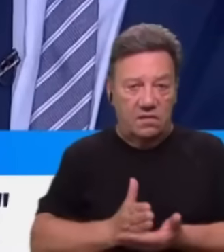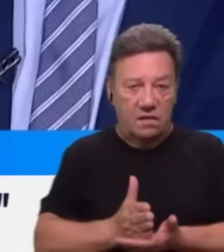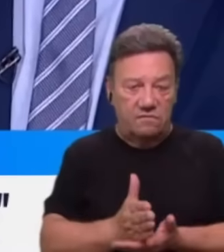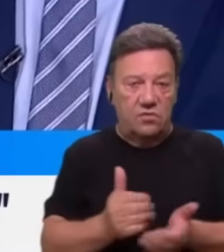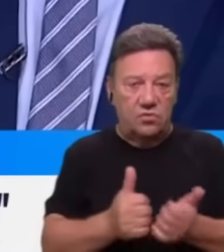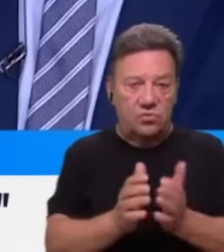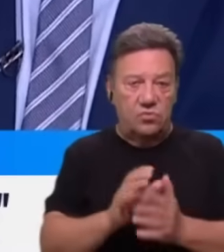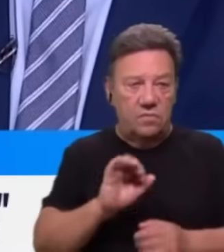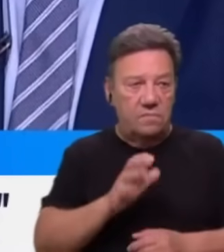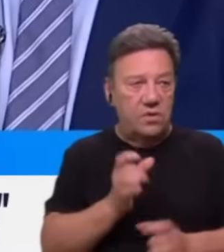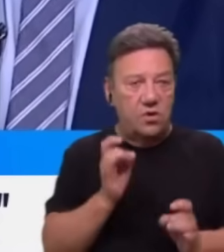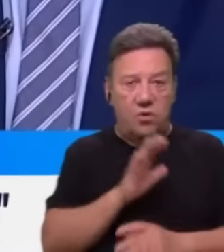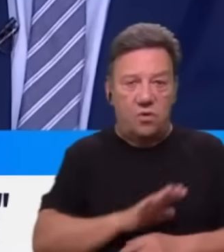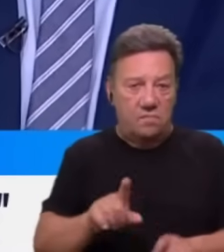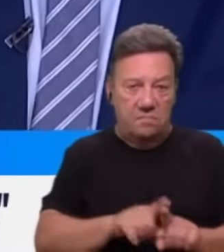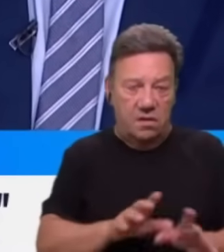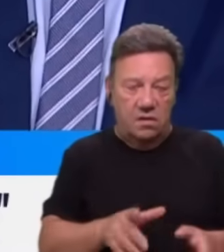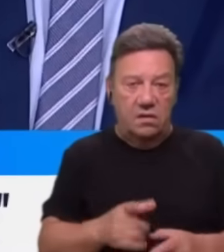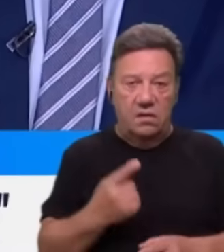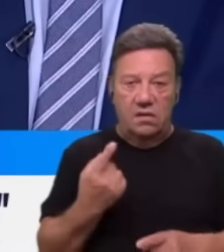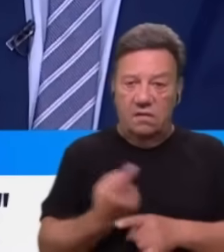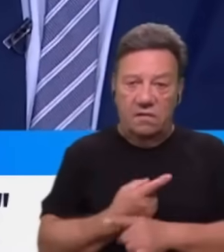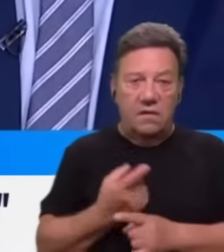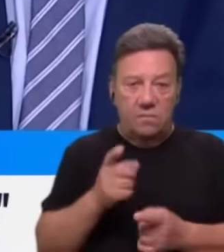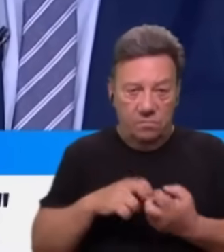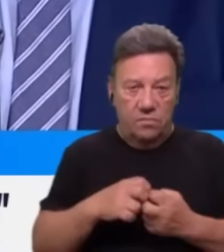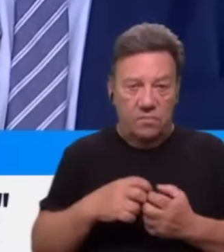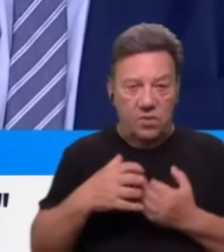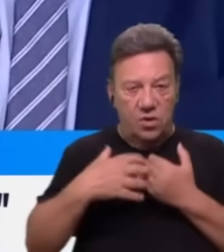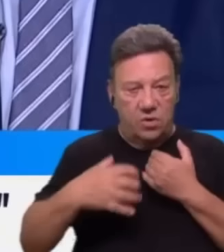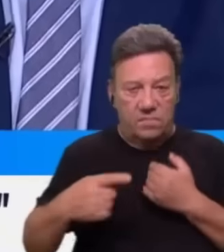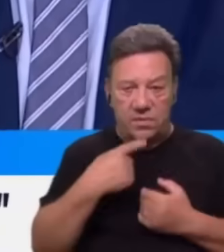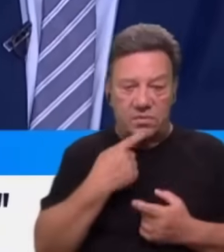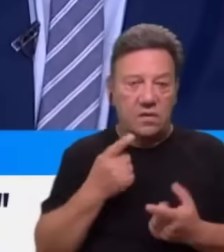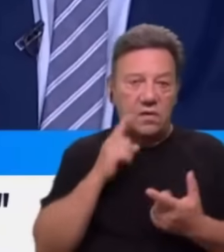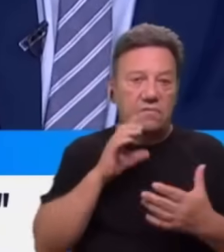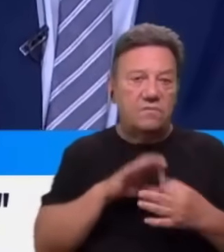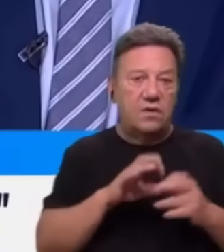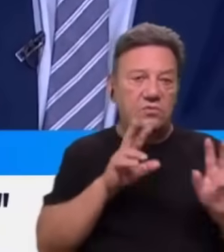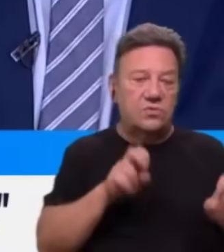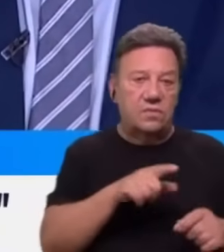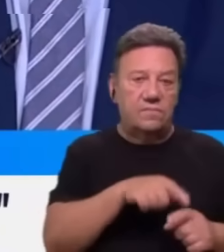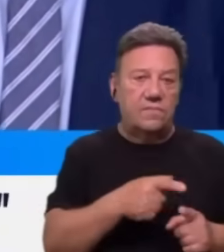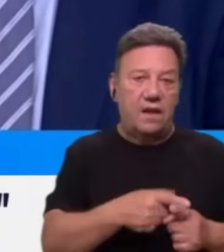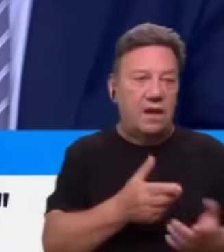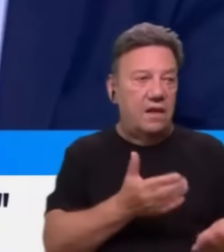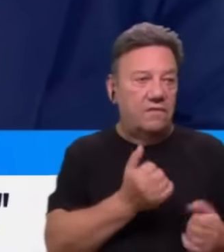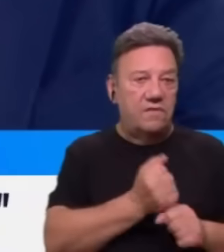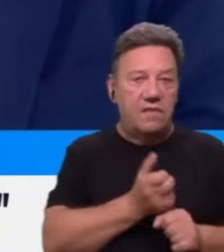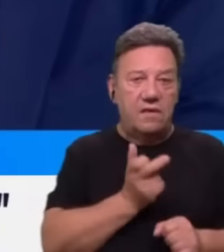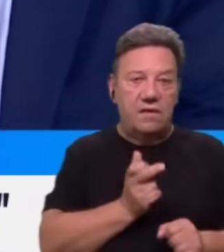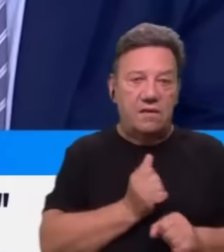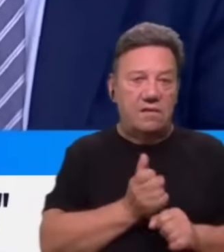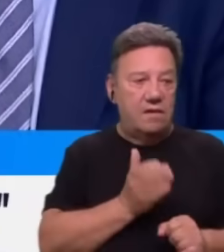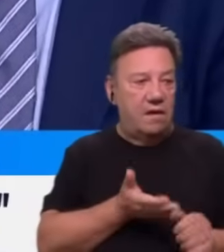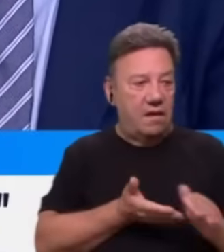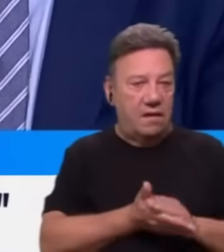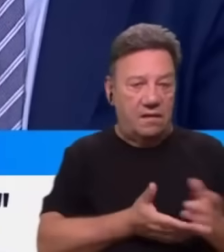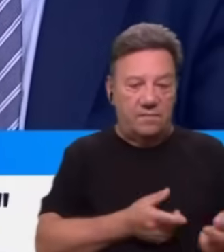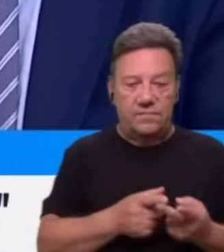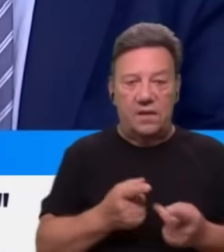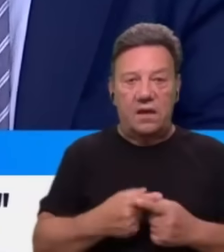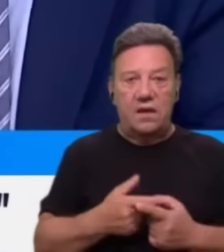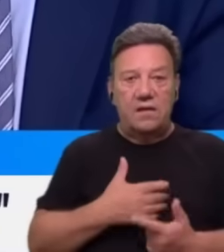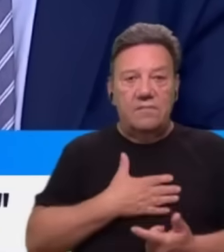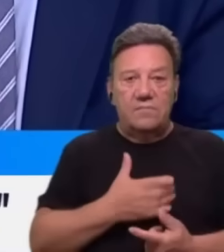todos os países da Europa e tem várias é um problema muito complexo tem a ver com questões dá atractividade da carreira tem a ver com questões de